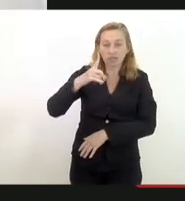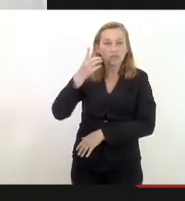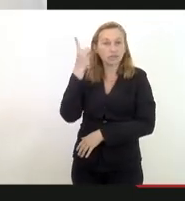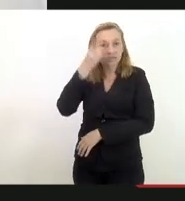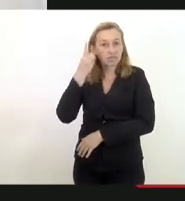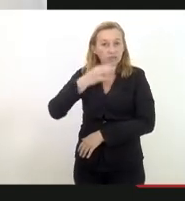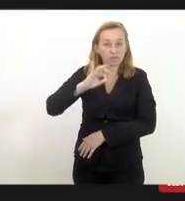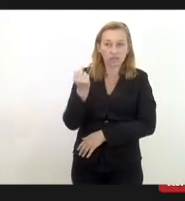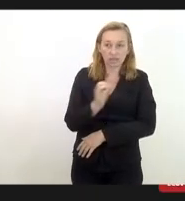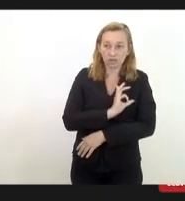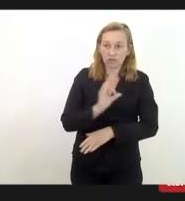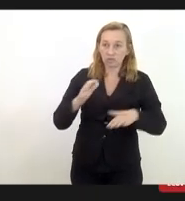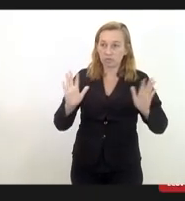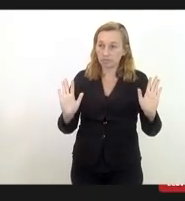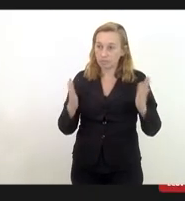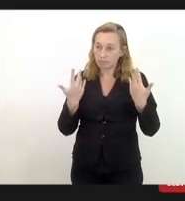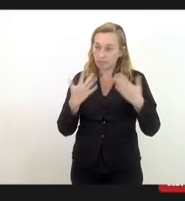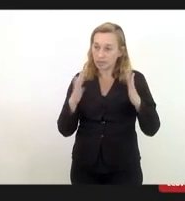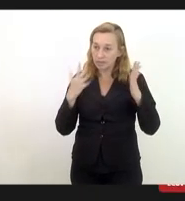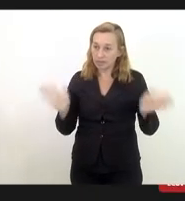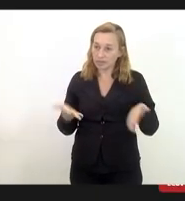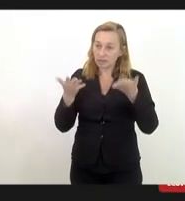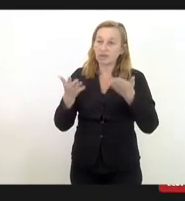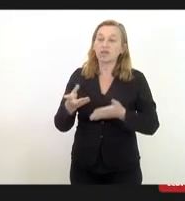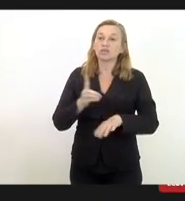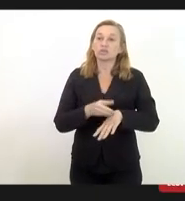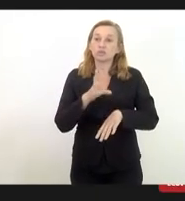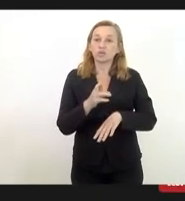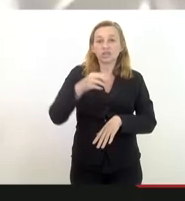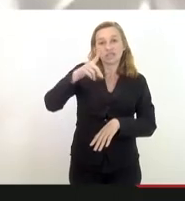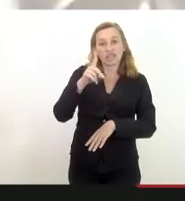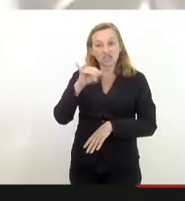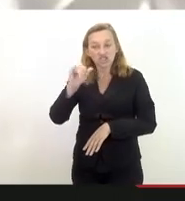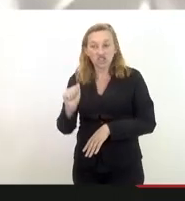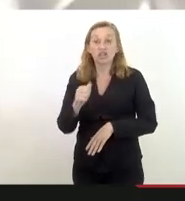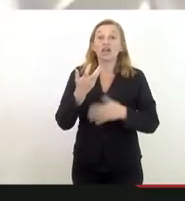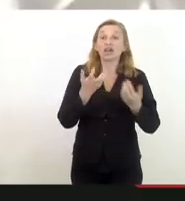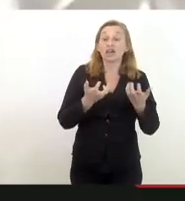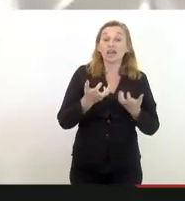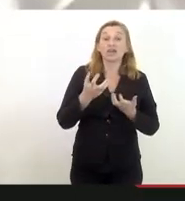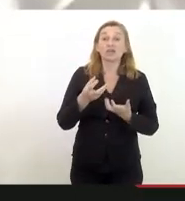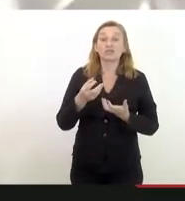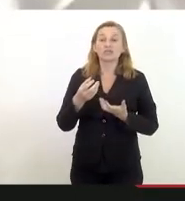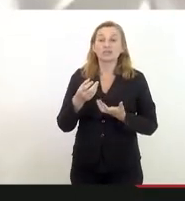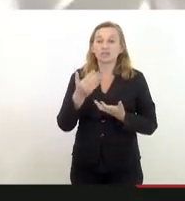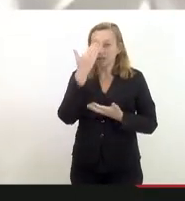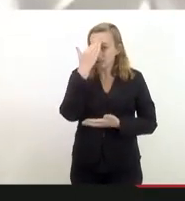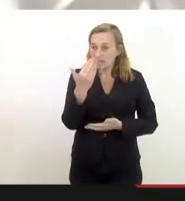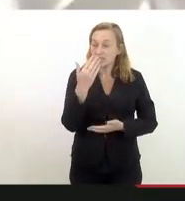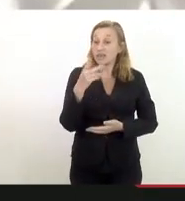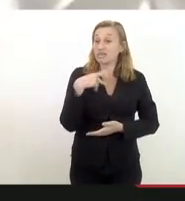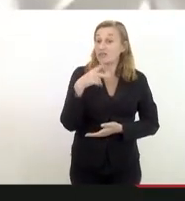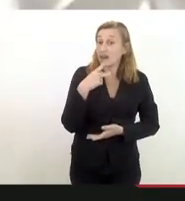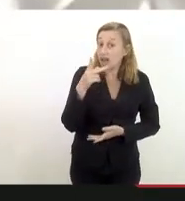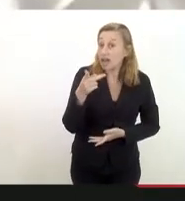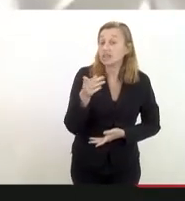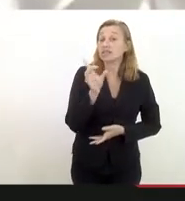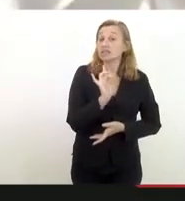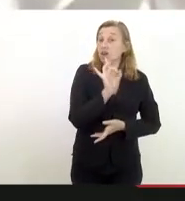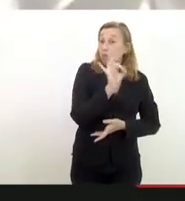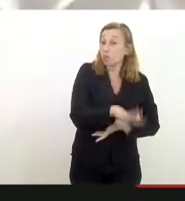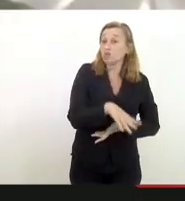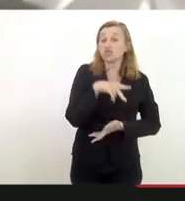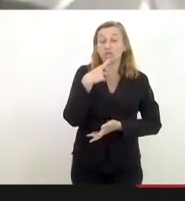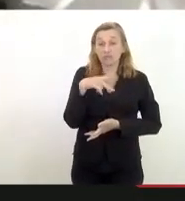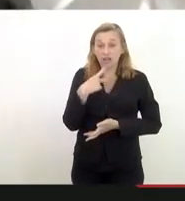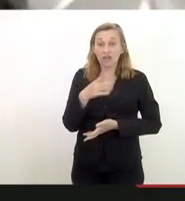sua iniciativa. Doutora Nadine, eu quero lhe agradecer, quero fazer uma observação no tocante à sua última referência